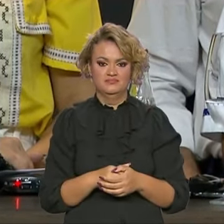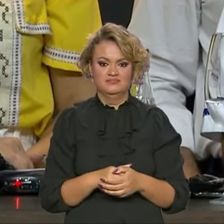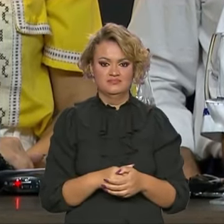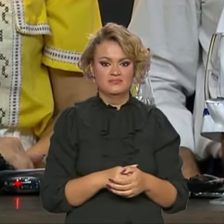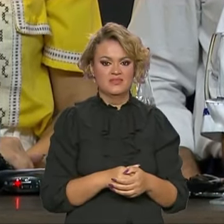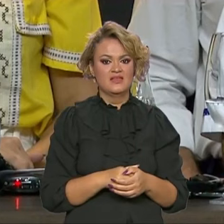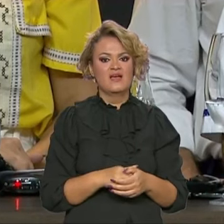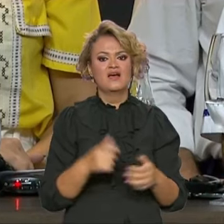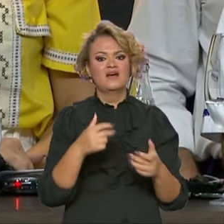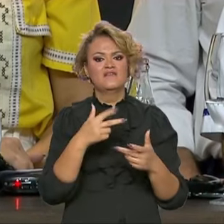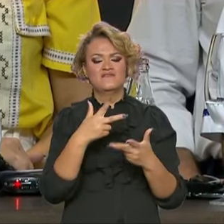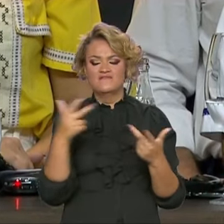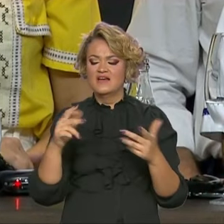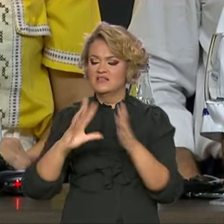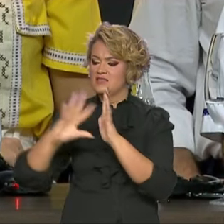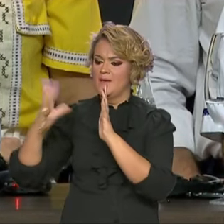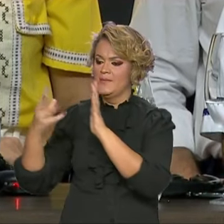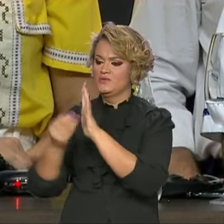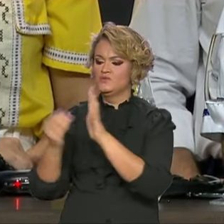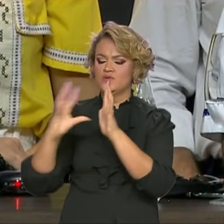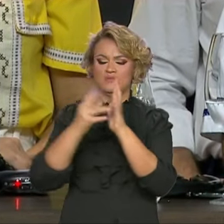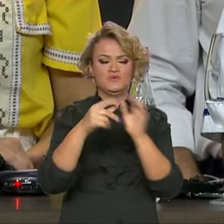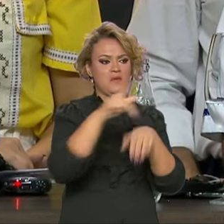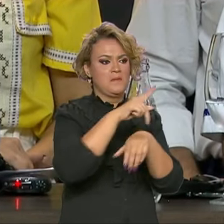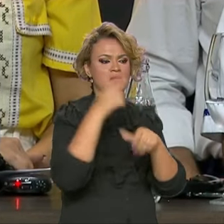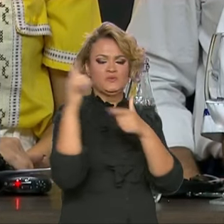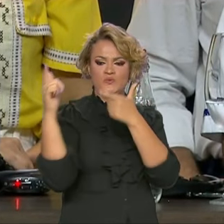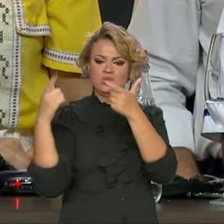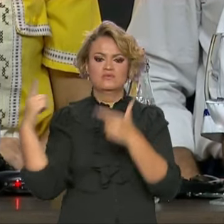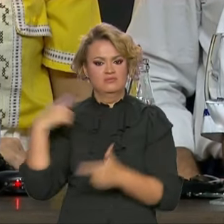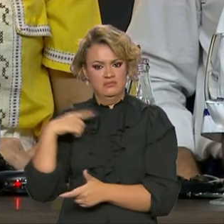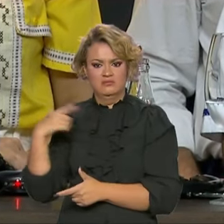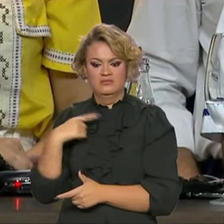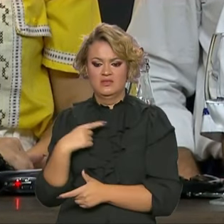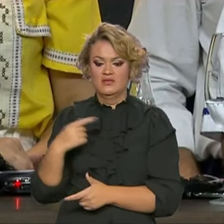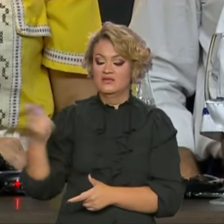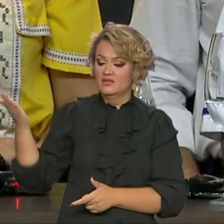São muitas as Amazônias. Estão representadas aqui.